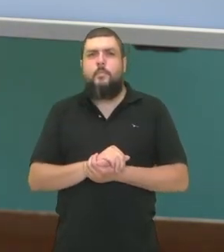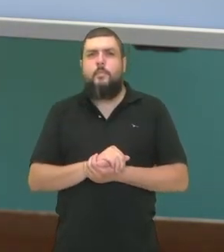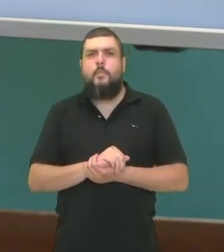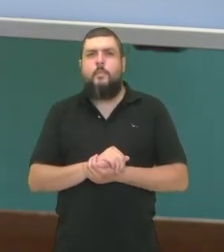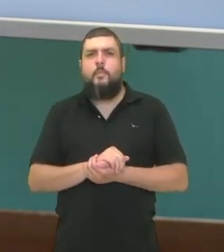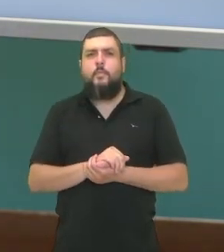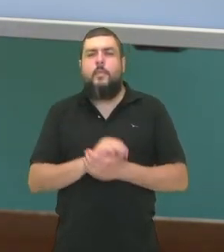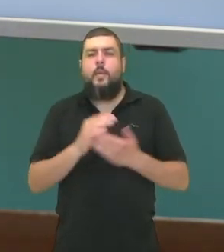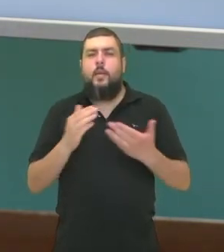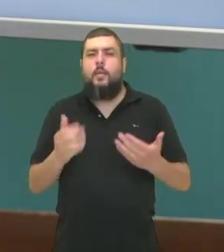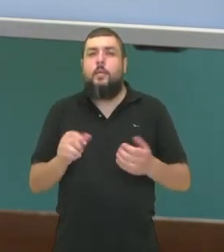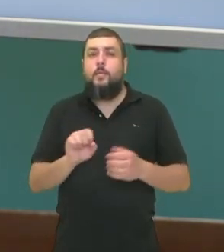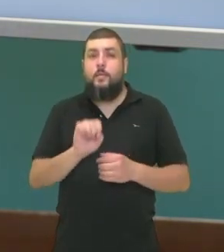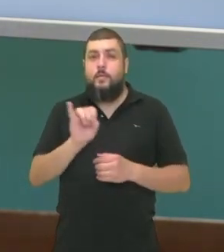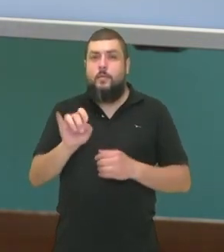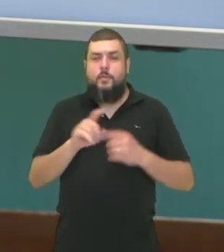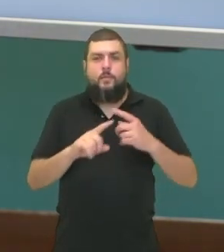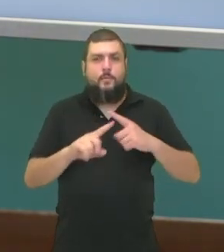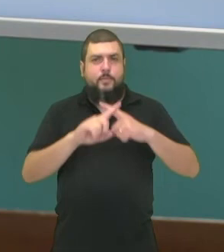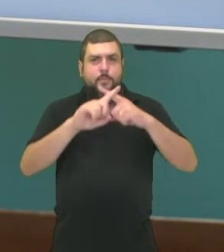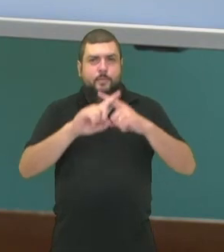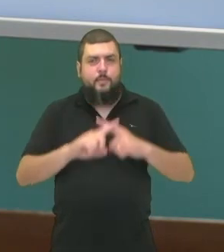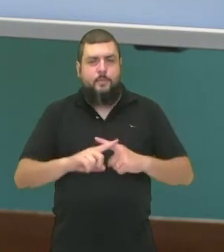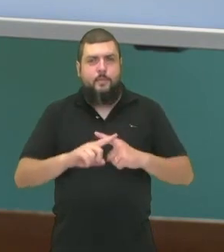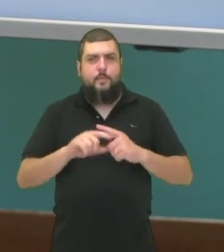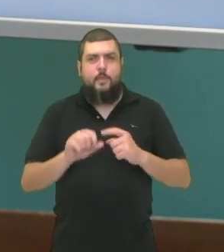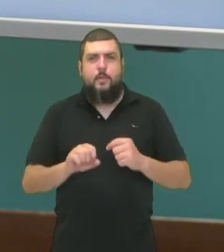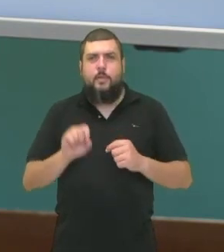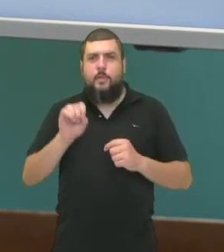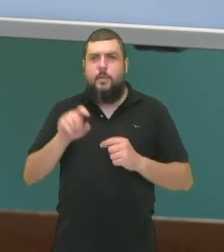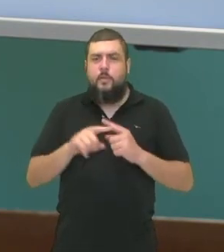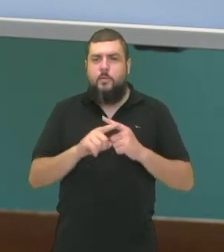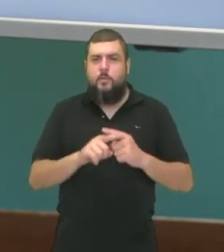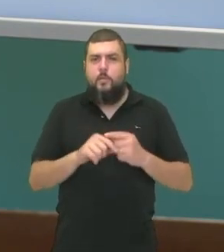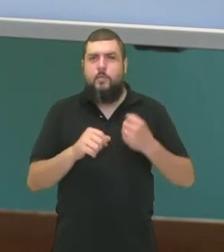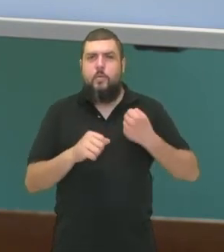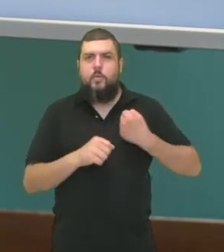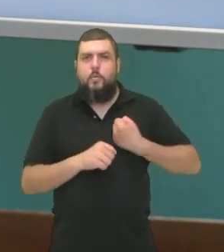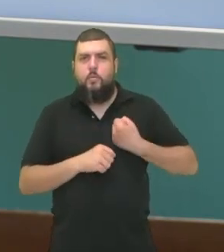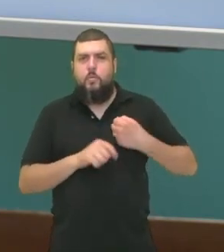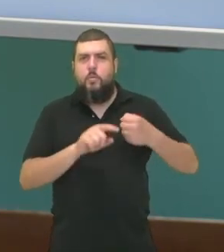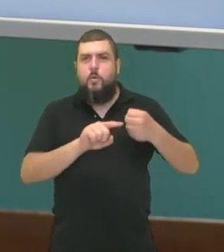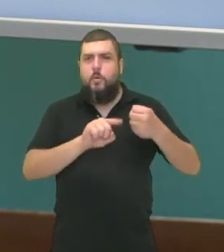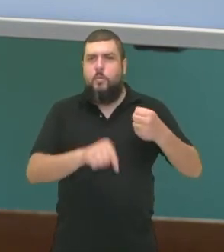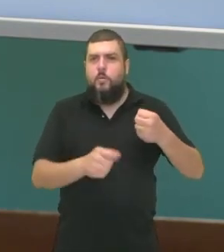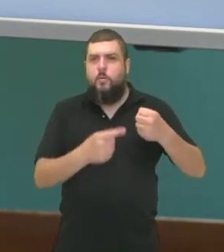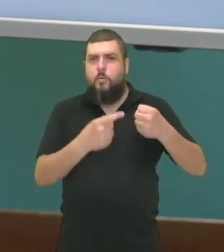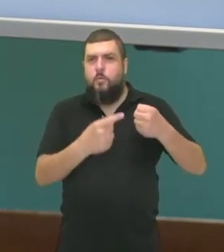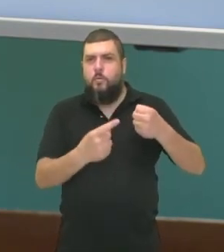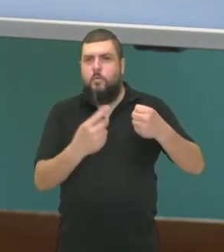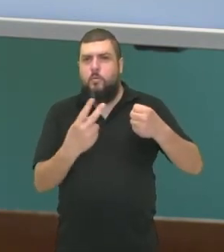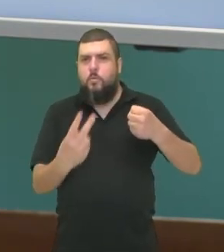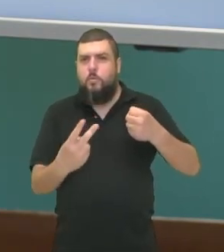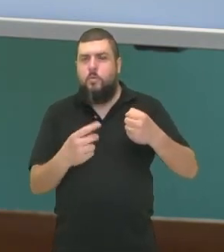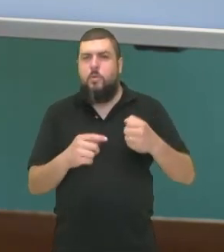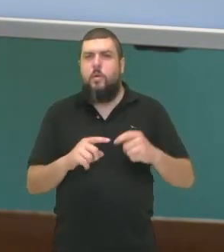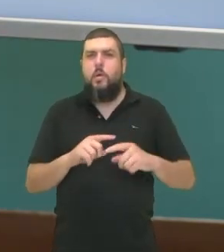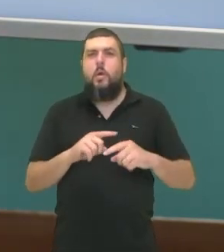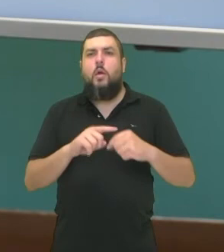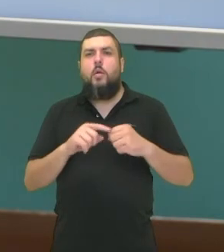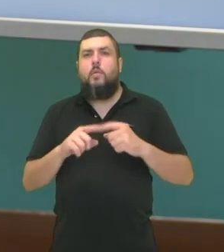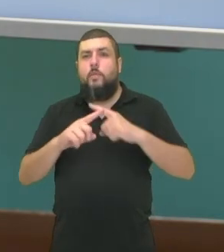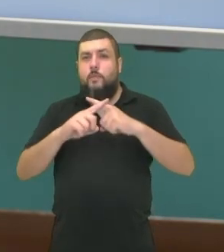gente vai fazer a multiplicação, se a gente tem uma multiplicação de números com 2 casinhas decimais, depois, com 2 casinhas decimais,